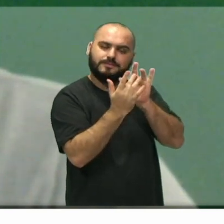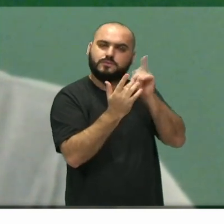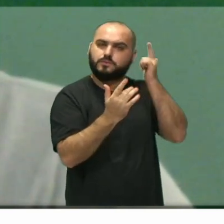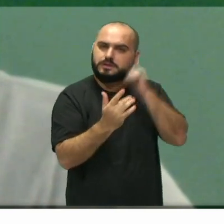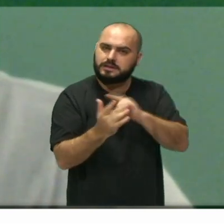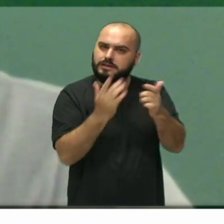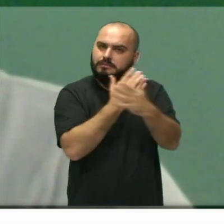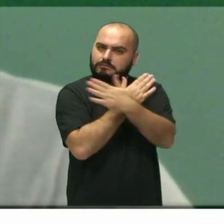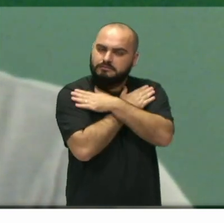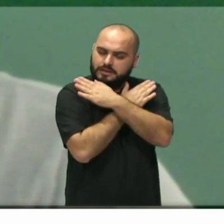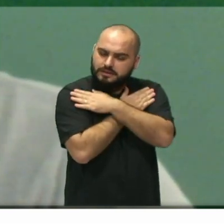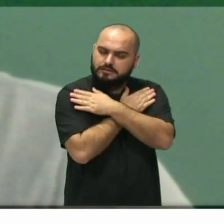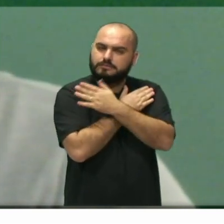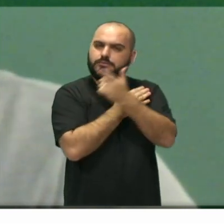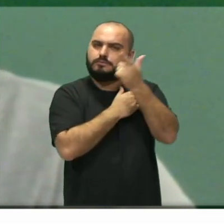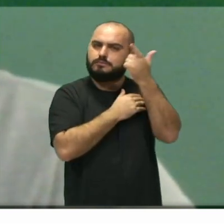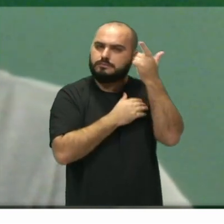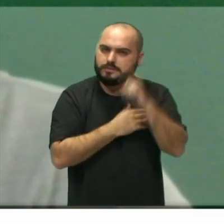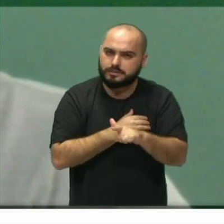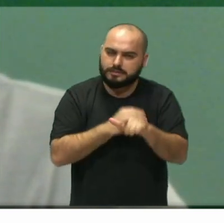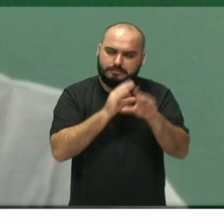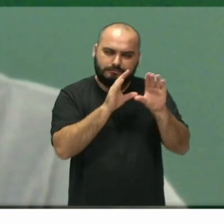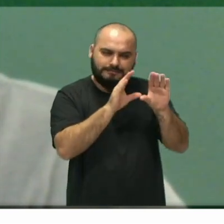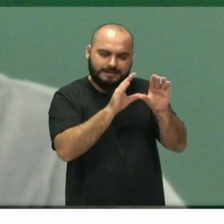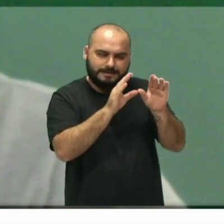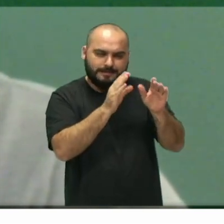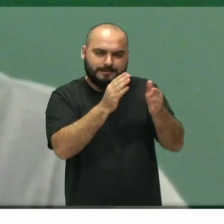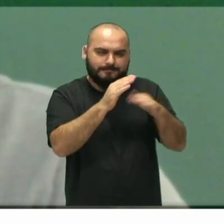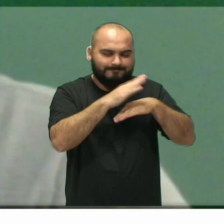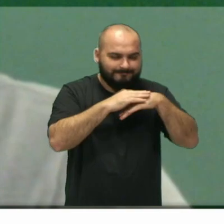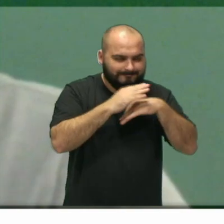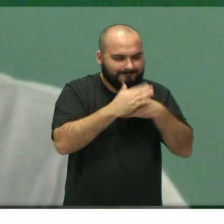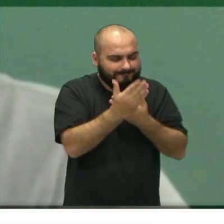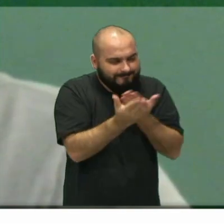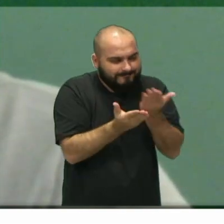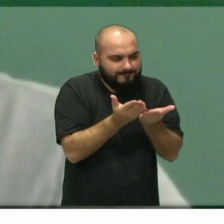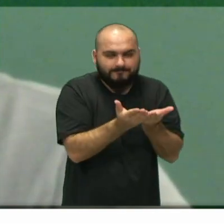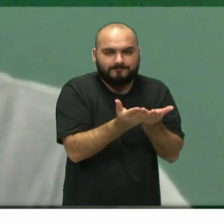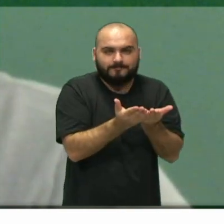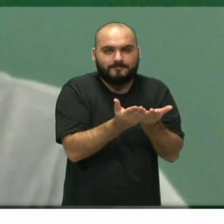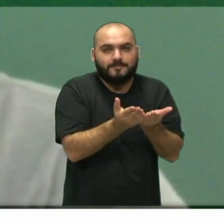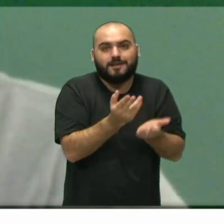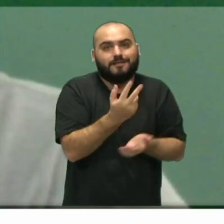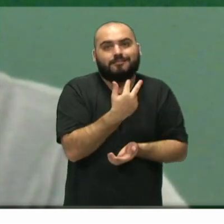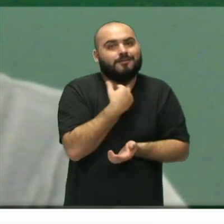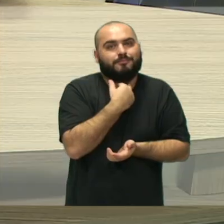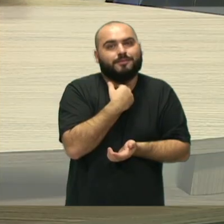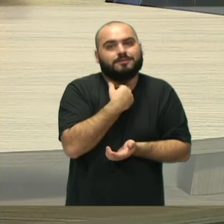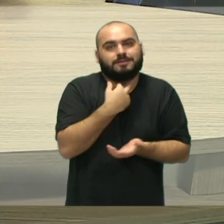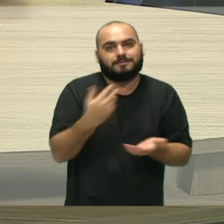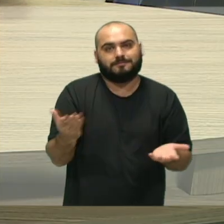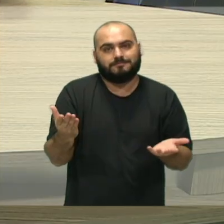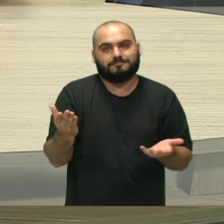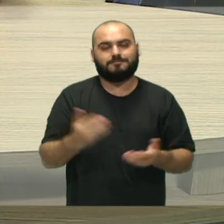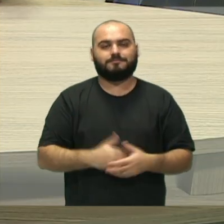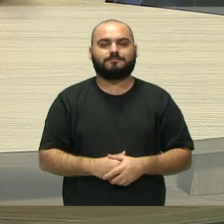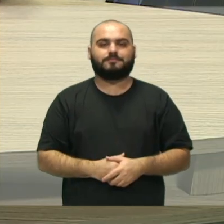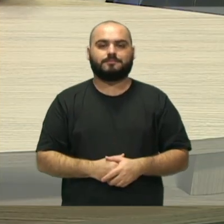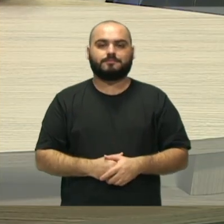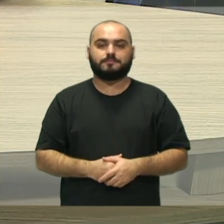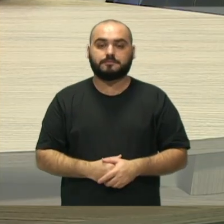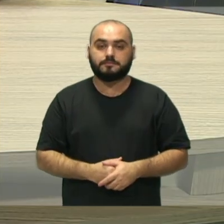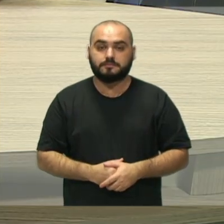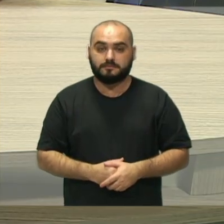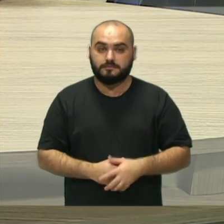dar um abraço, de poder confortar a pessoa quando ela está precisando. Isso tudo a gente não está podendo fazer. E eu